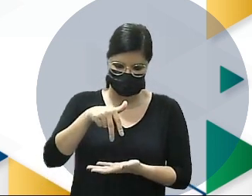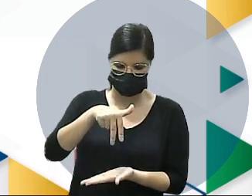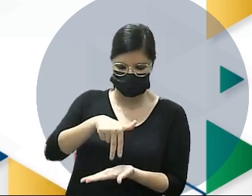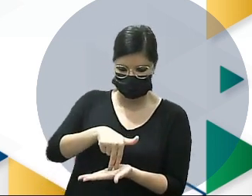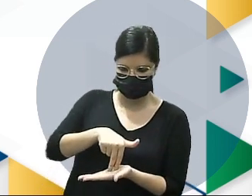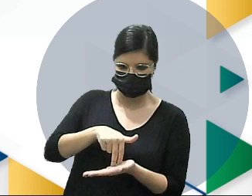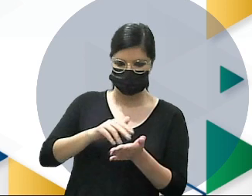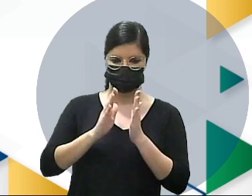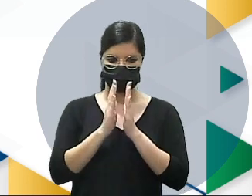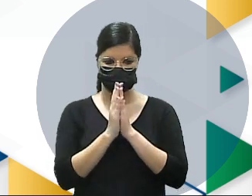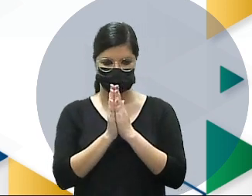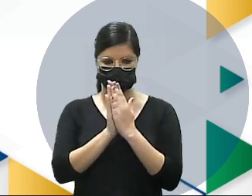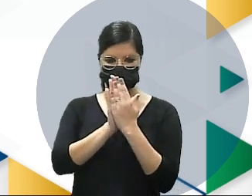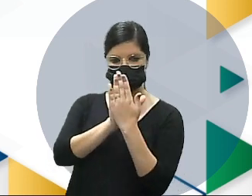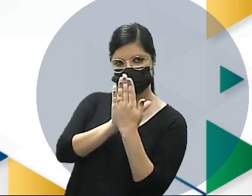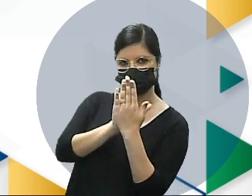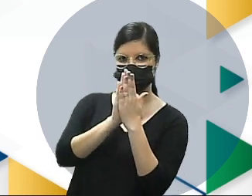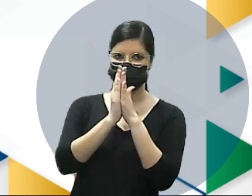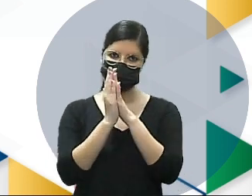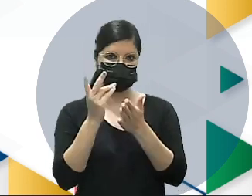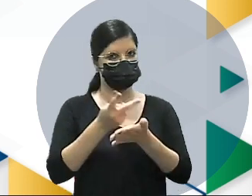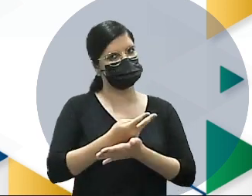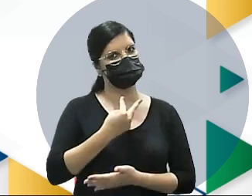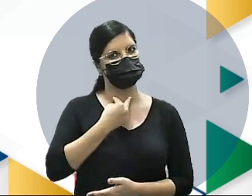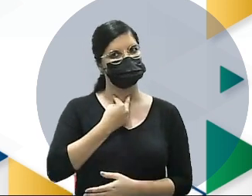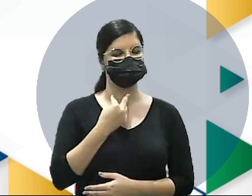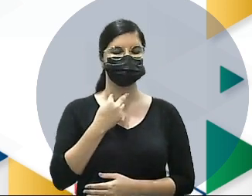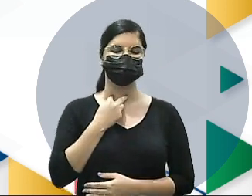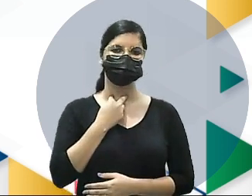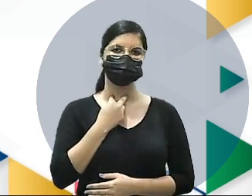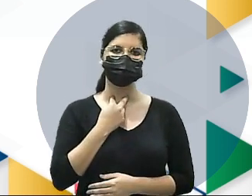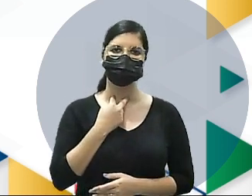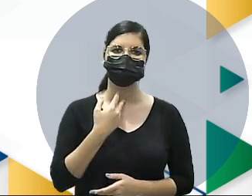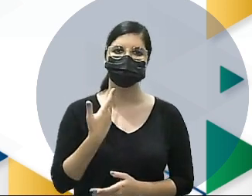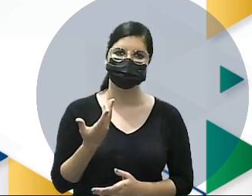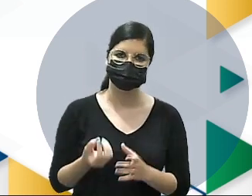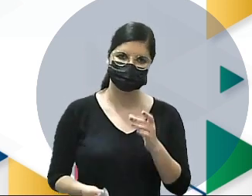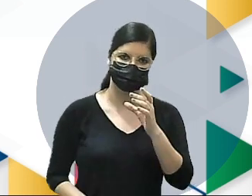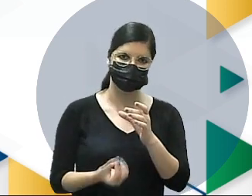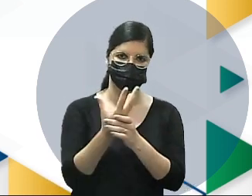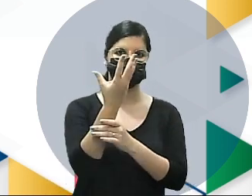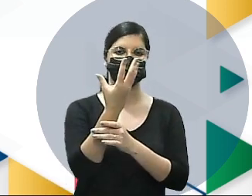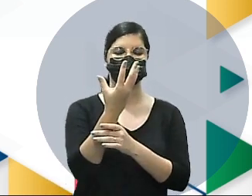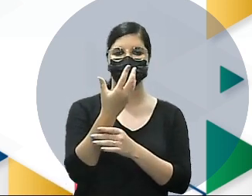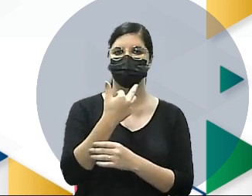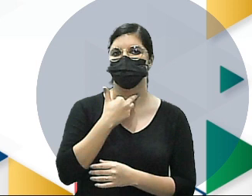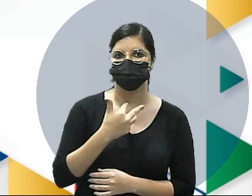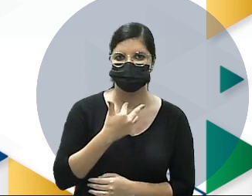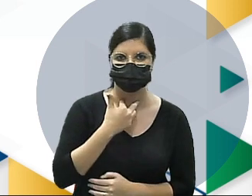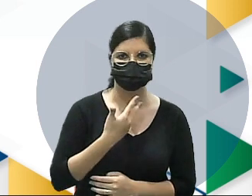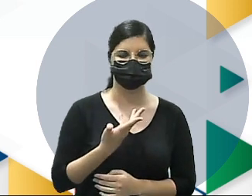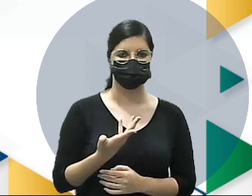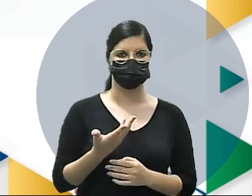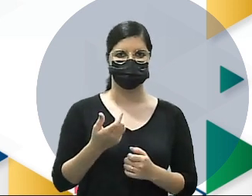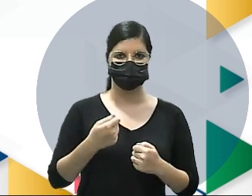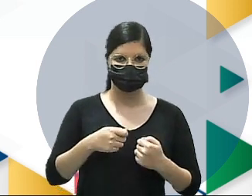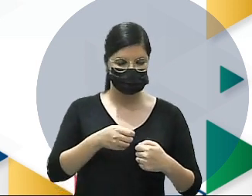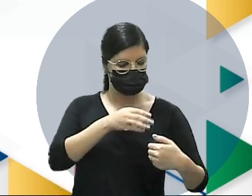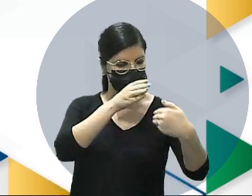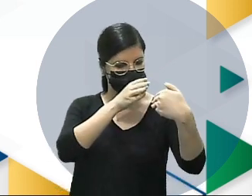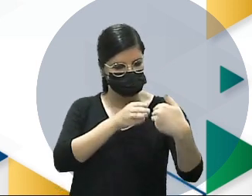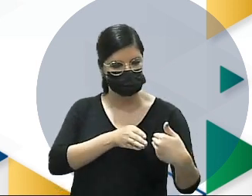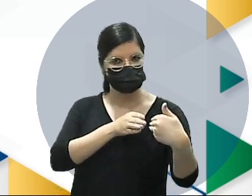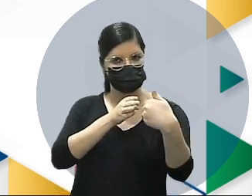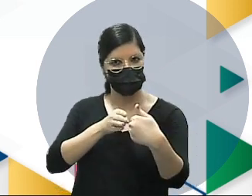movimentos todos cheios de graciosidade sem erros né sem a possibilidade de você criar você tem que seguir seguir exatamente